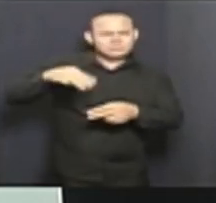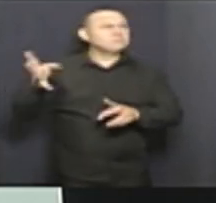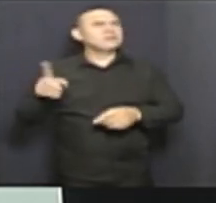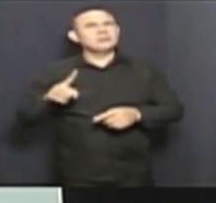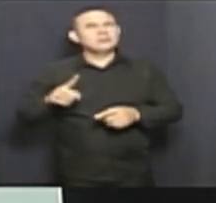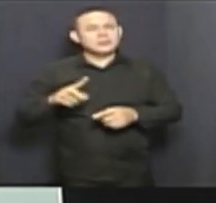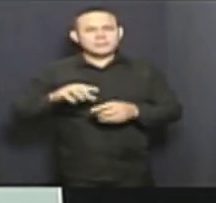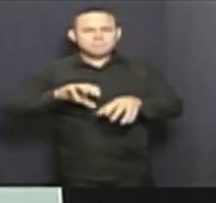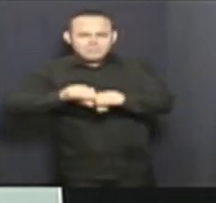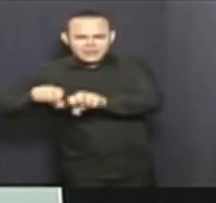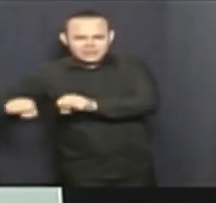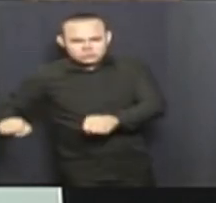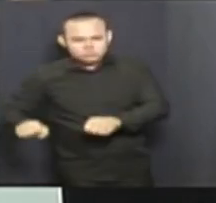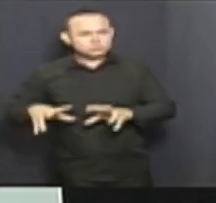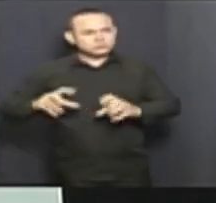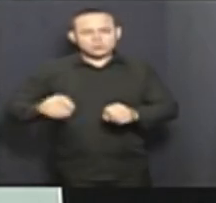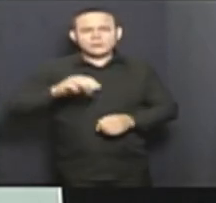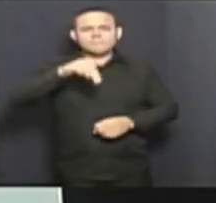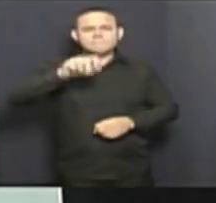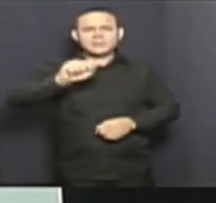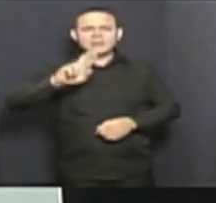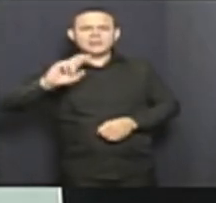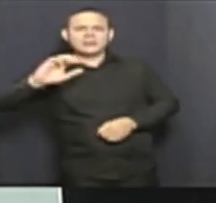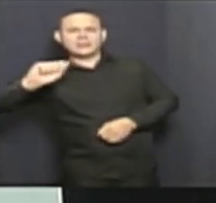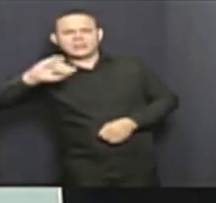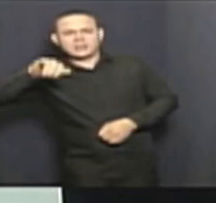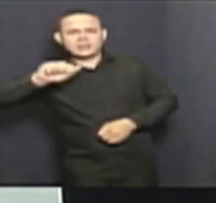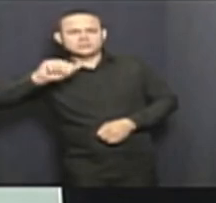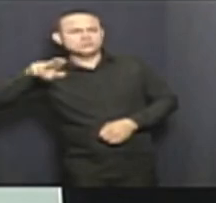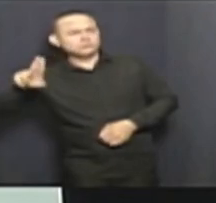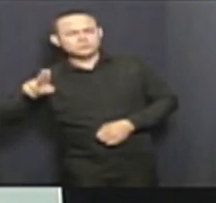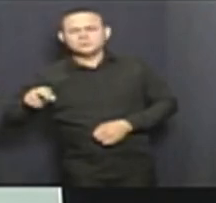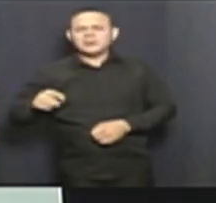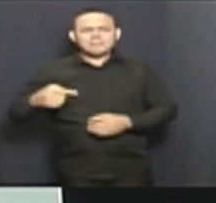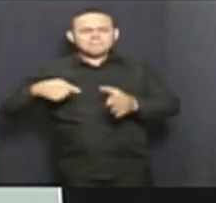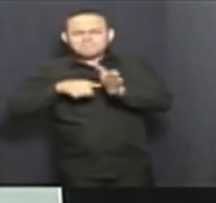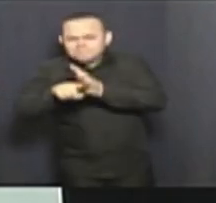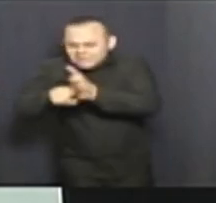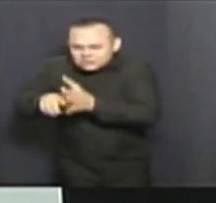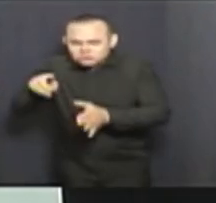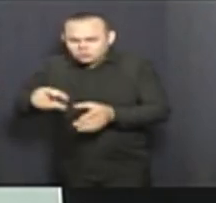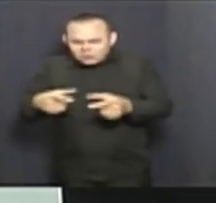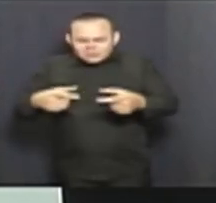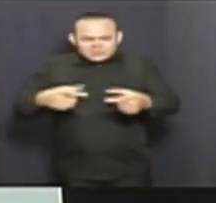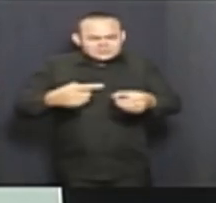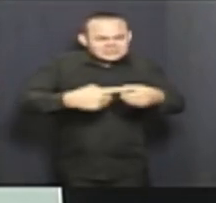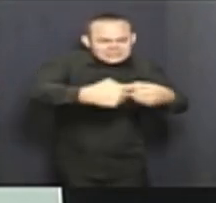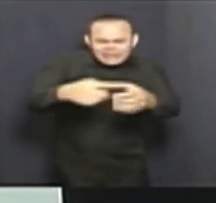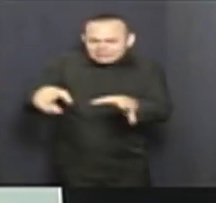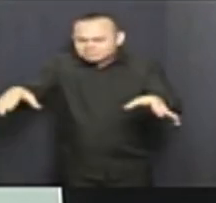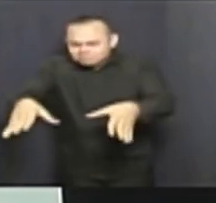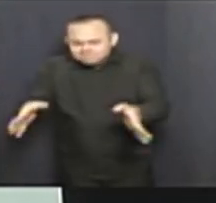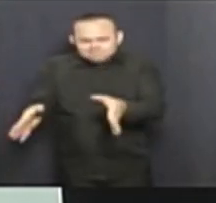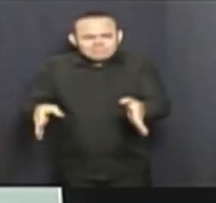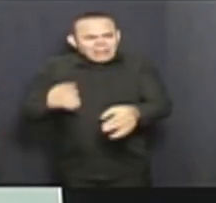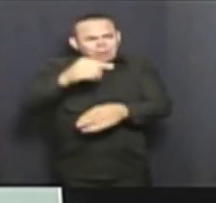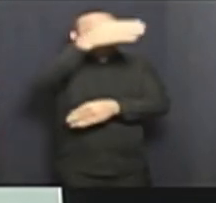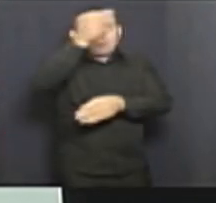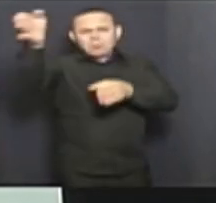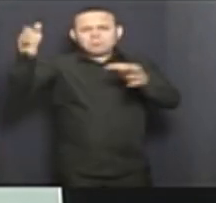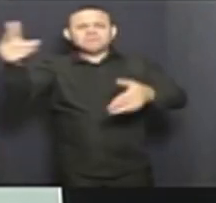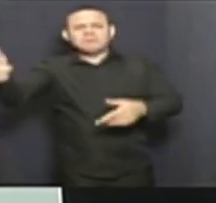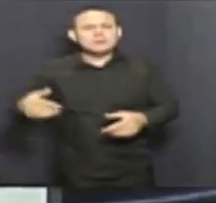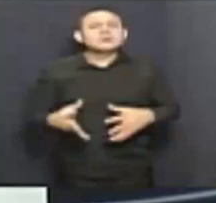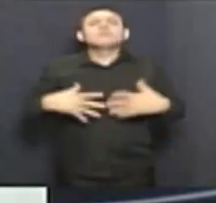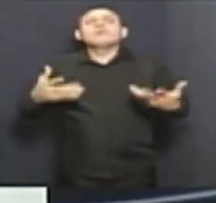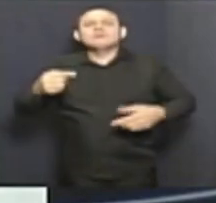cidade que as pesquisas que são são feitas as pesquisas o que você pode me dizer a respeito das pesquisas eleitorais desta guerra das pesquisas eleitorais